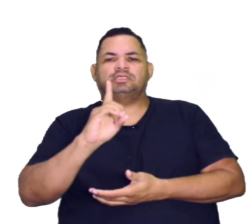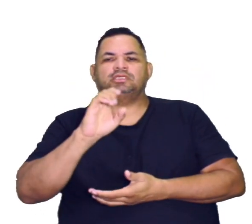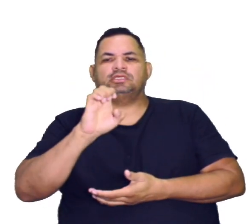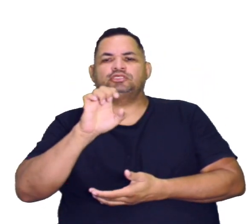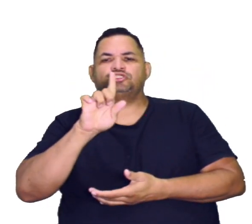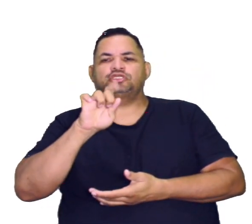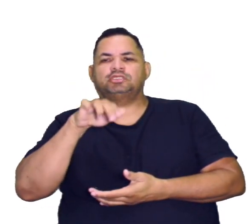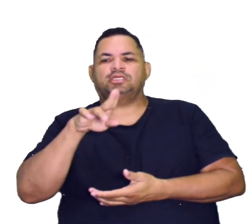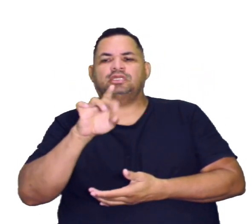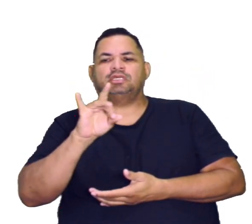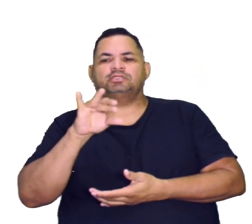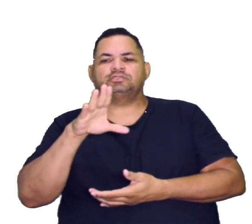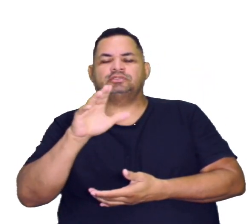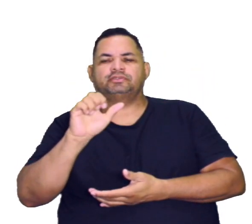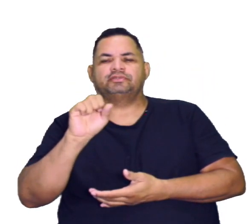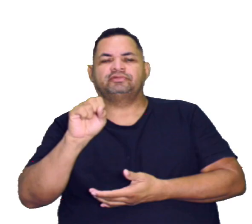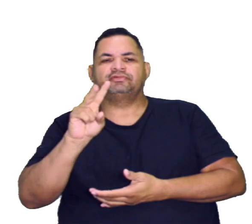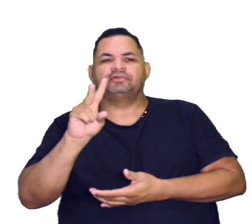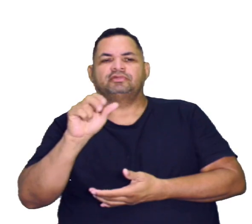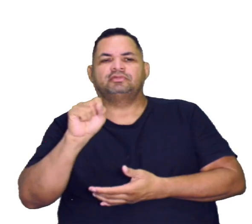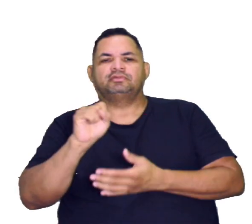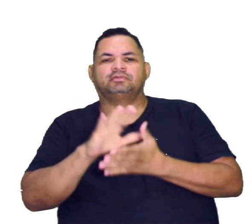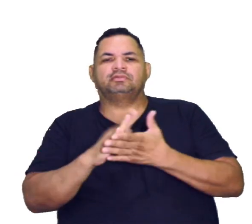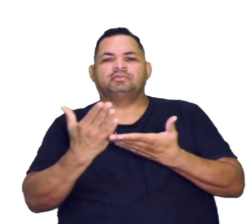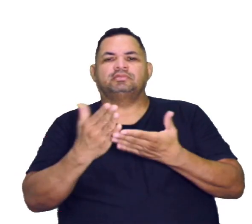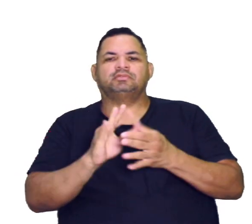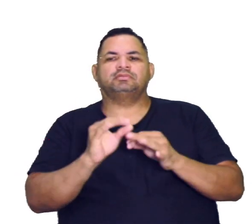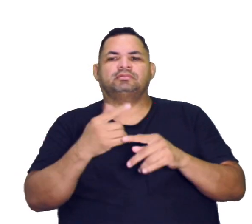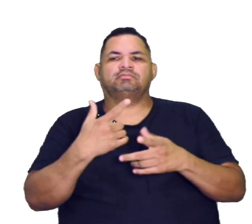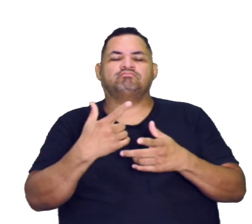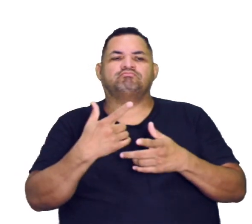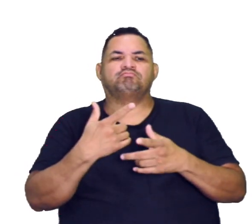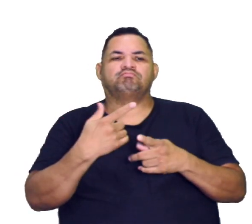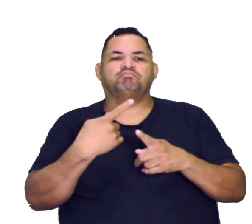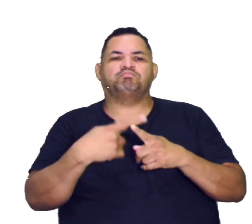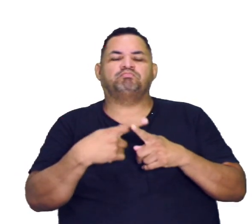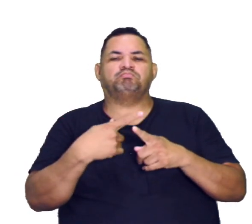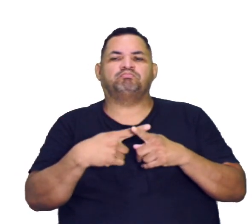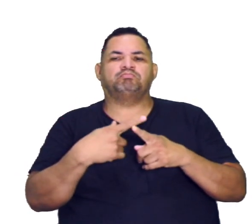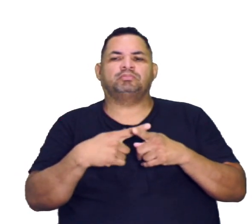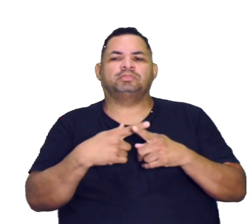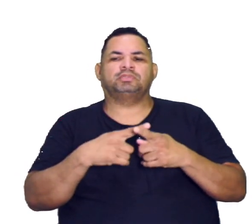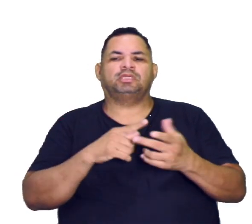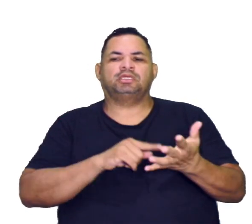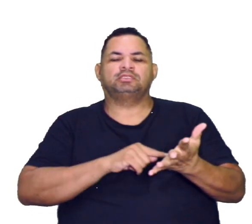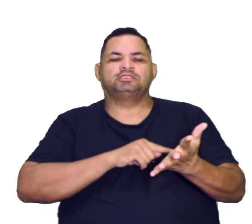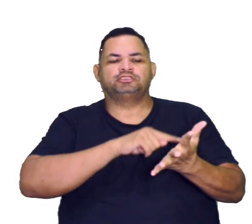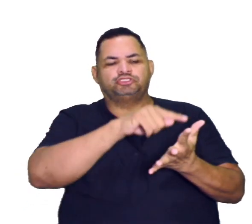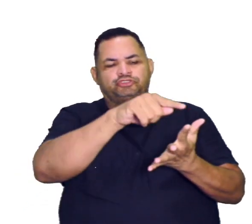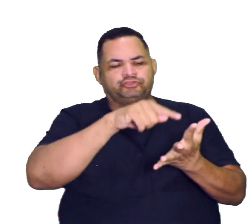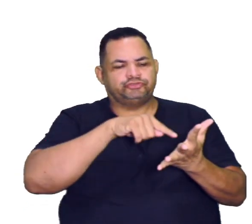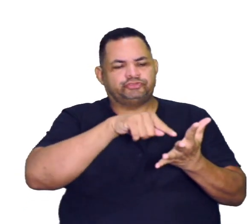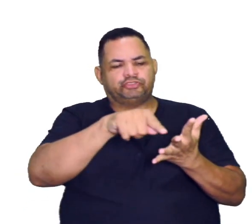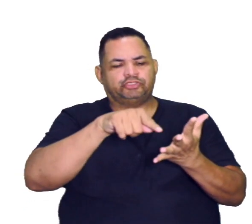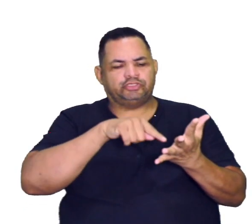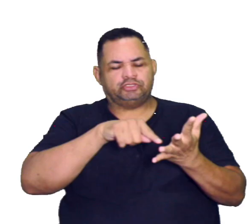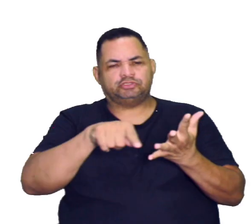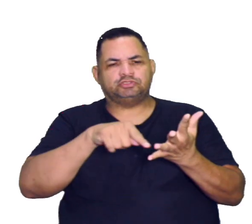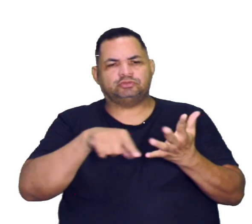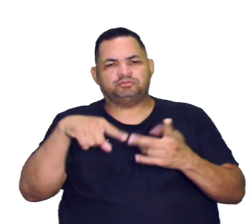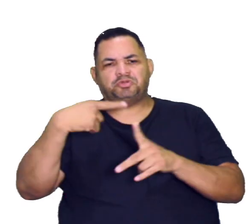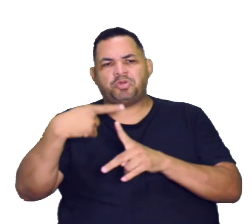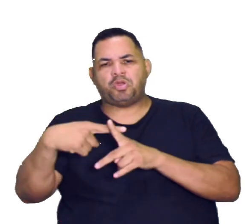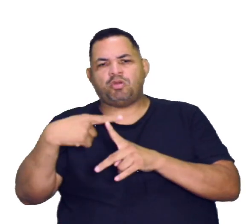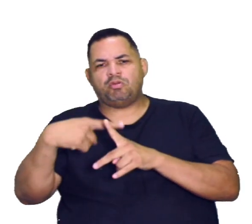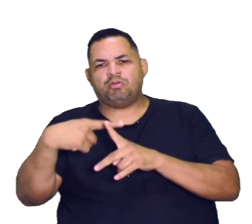degenerativas, né? São degenerativas, são crônicas, porque elas estão ligadas aí a vários fatores,